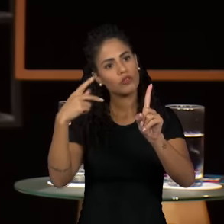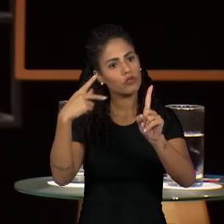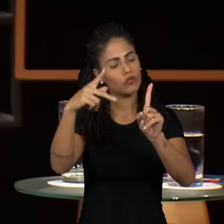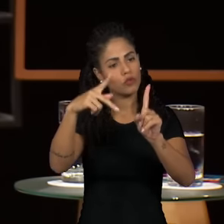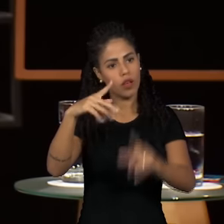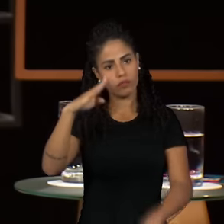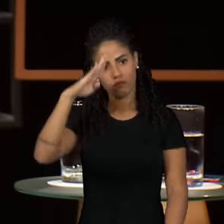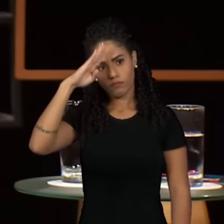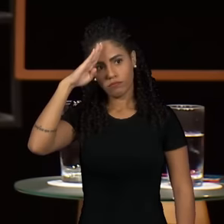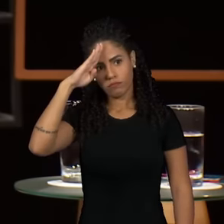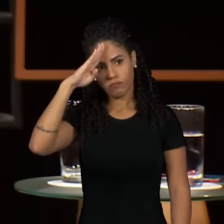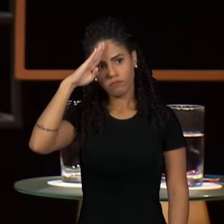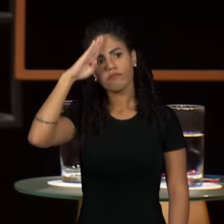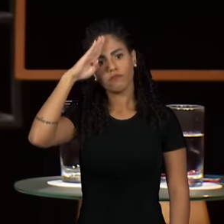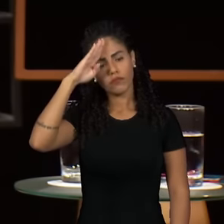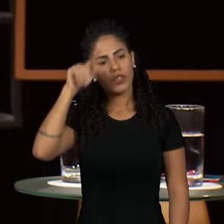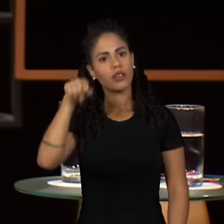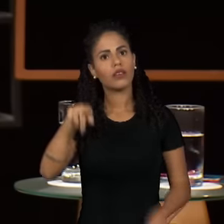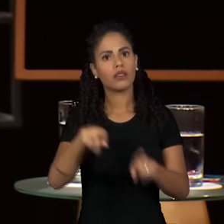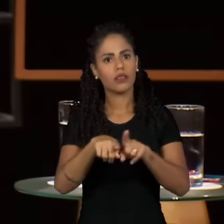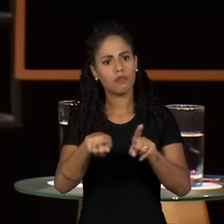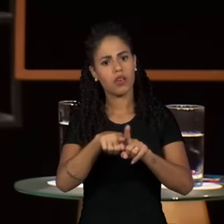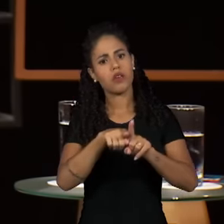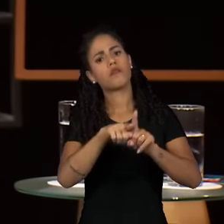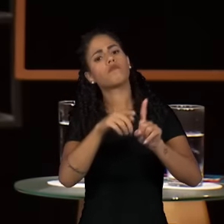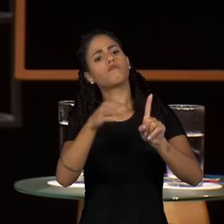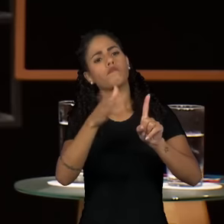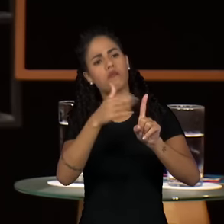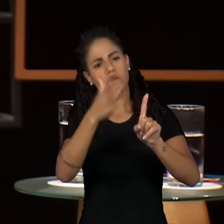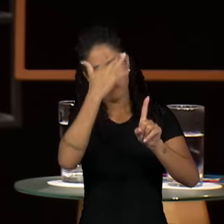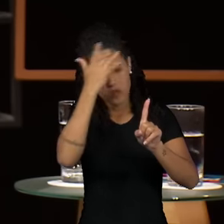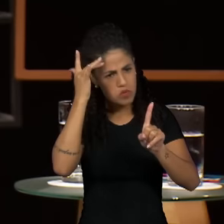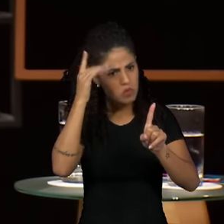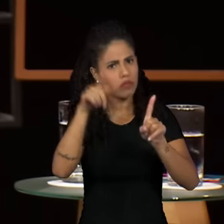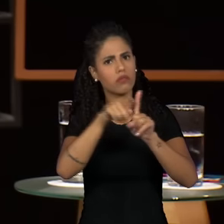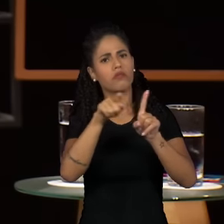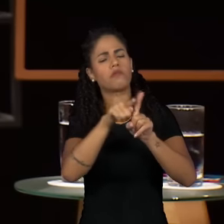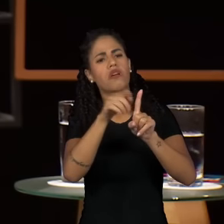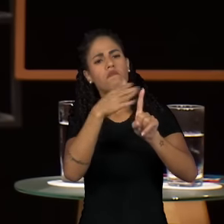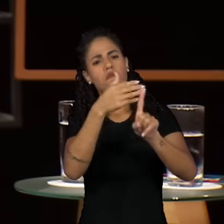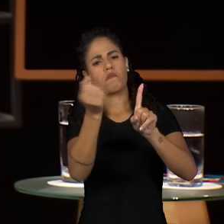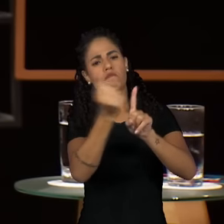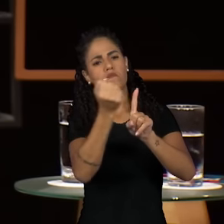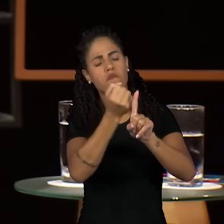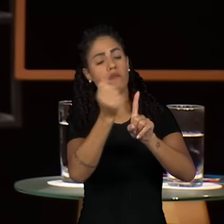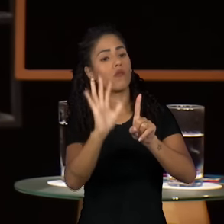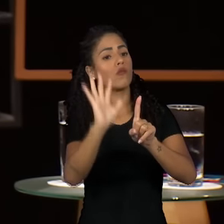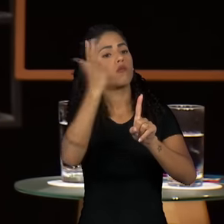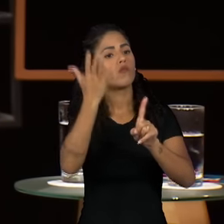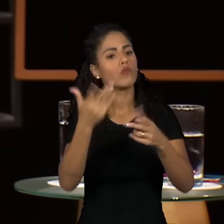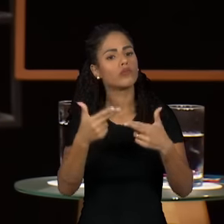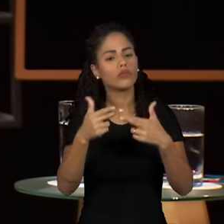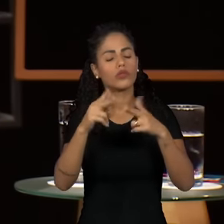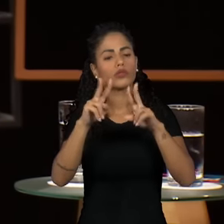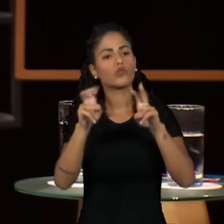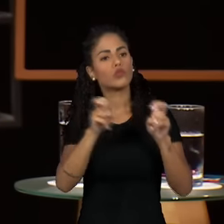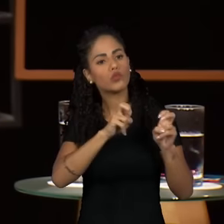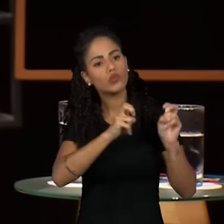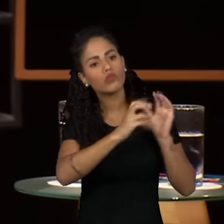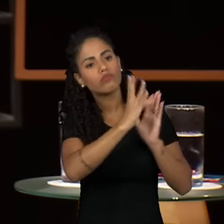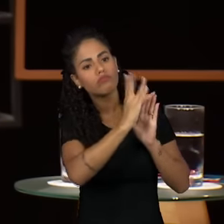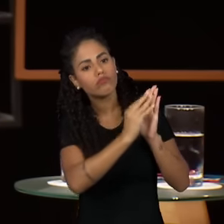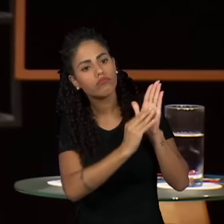que torturava as pessoas, maltratava animais, tal, num contexto assim, de grande barbárie.